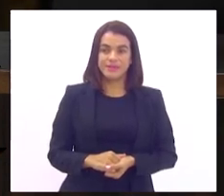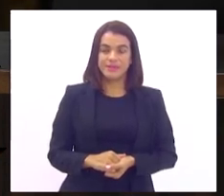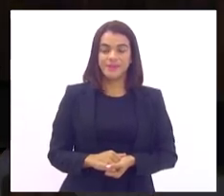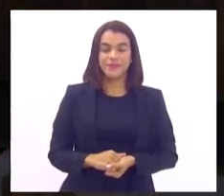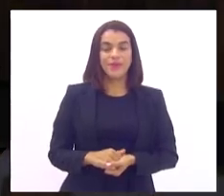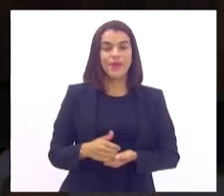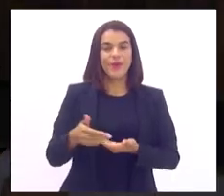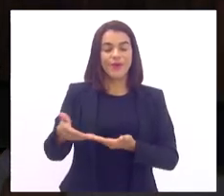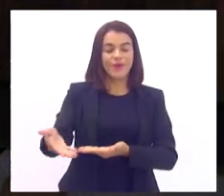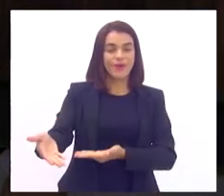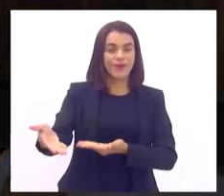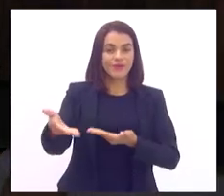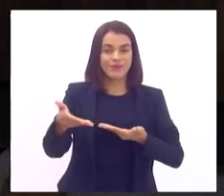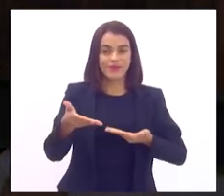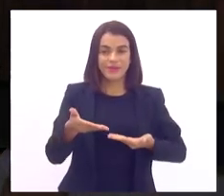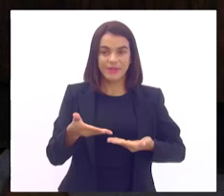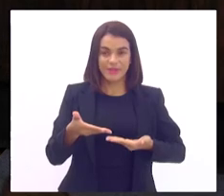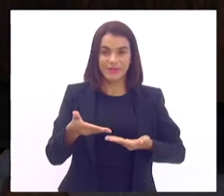queria convidar aqui